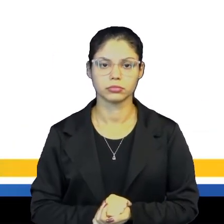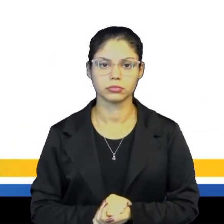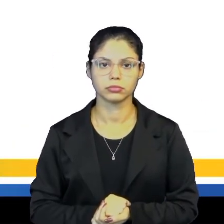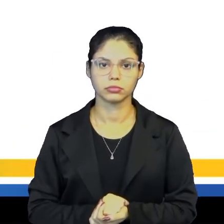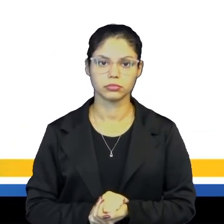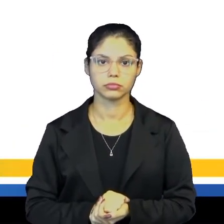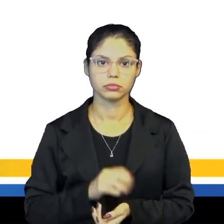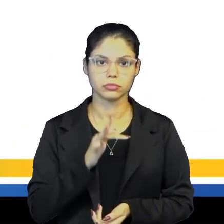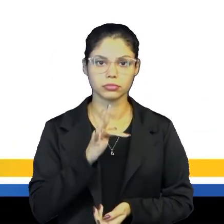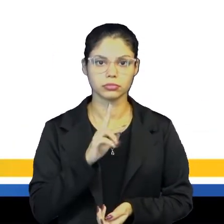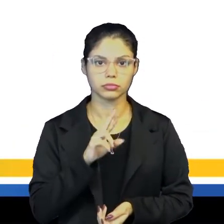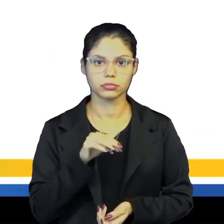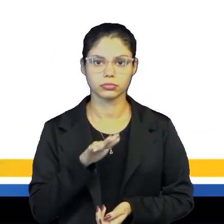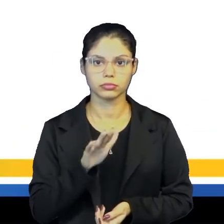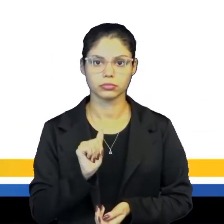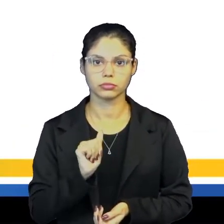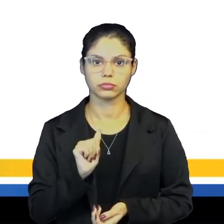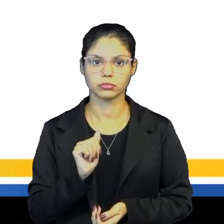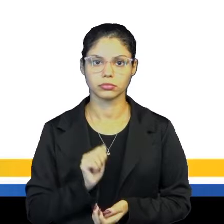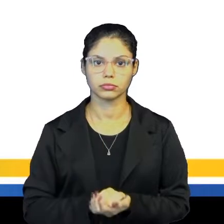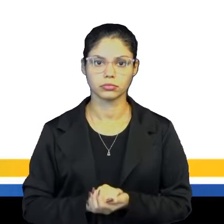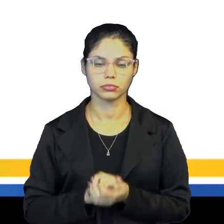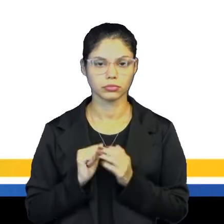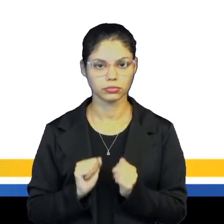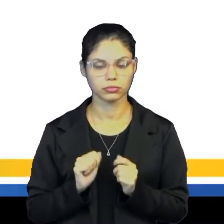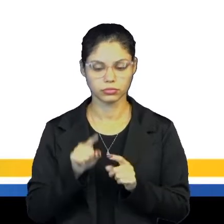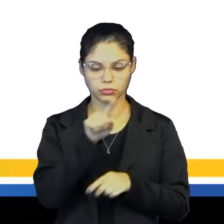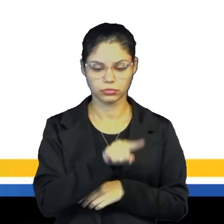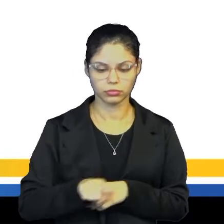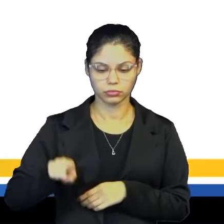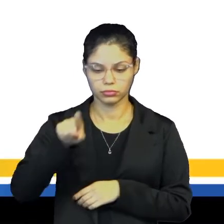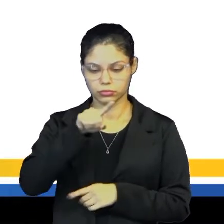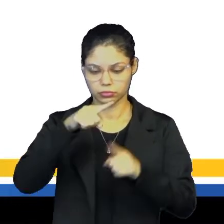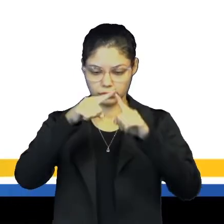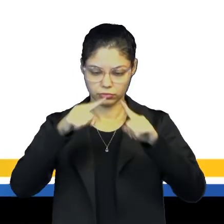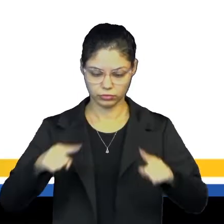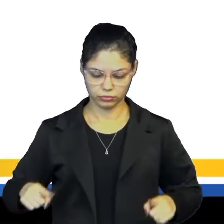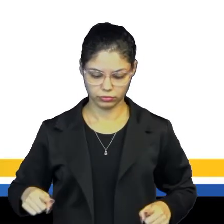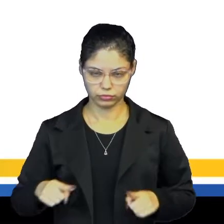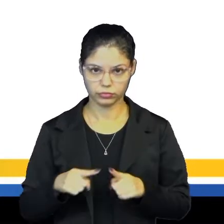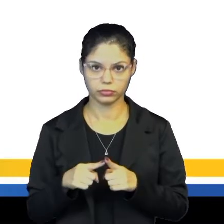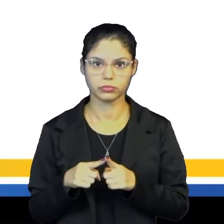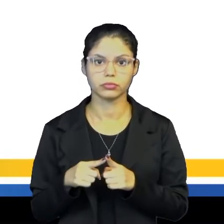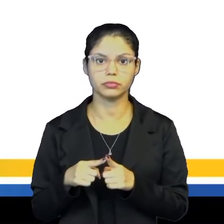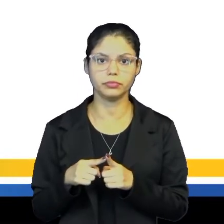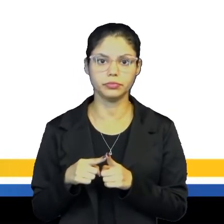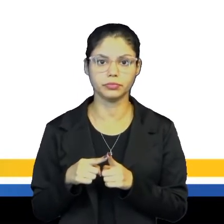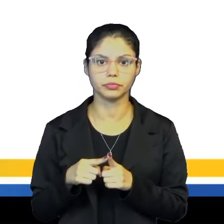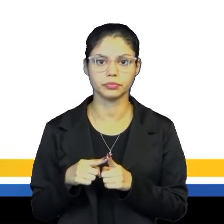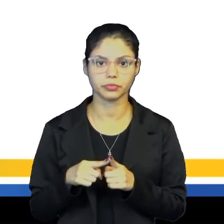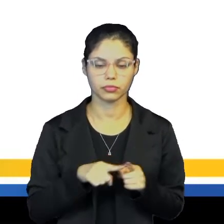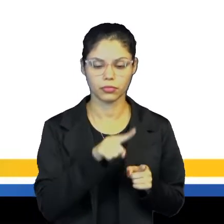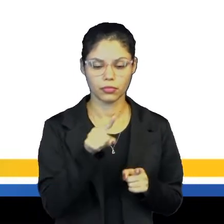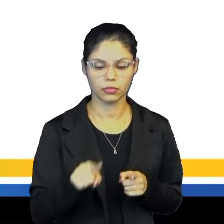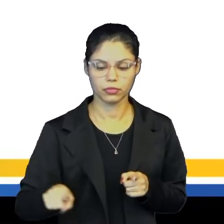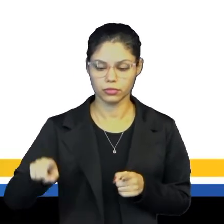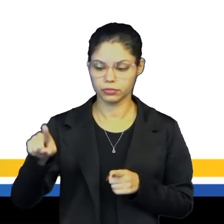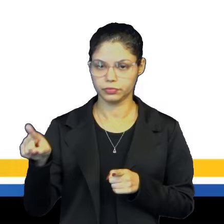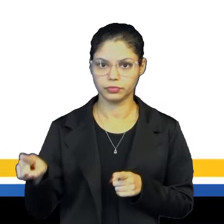Nós temos forma, que nós podemos observar nas duas imagens, né? Linhas e formas